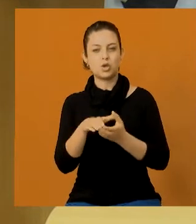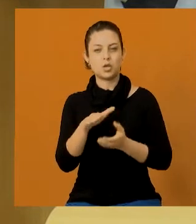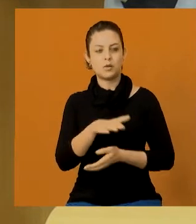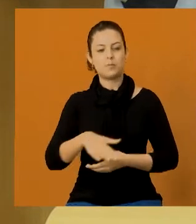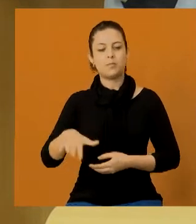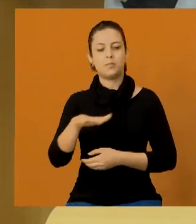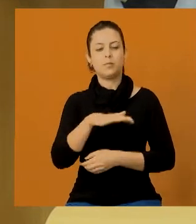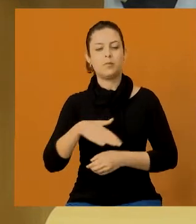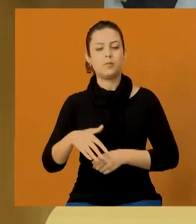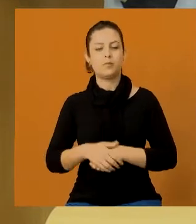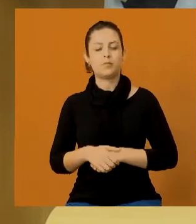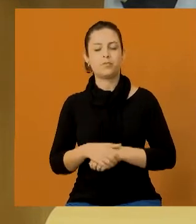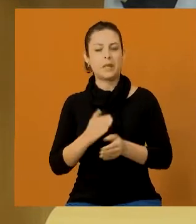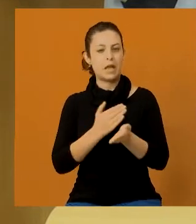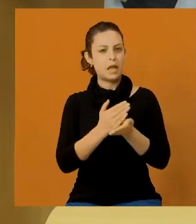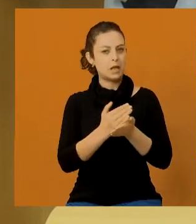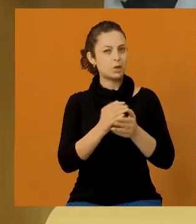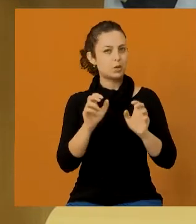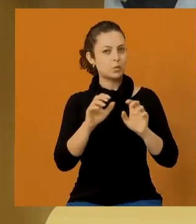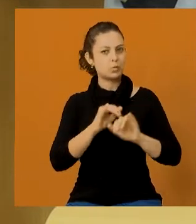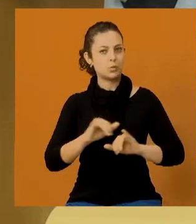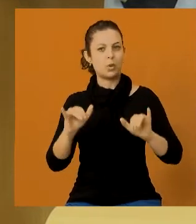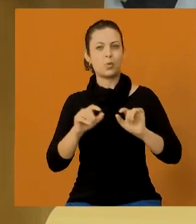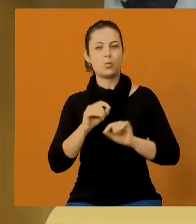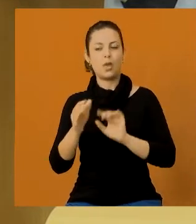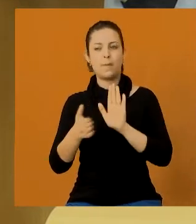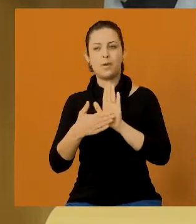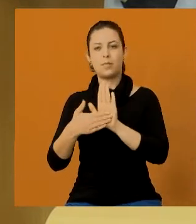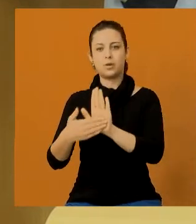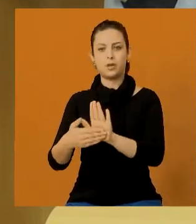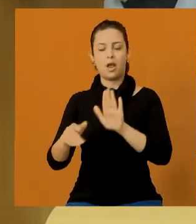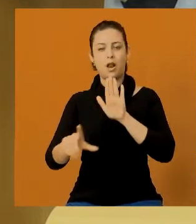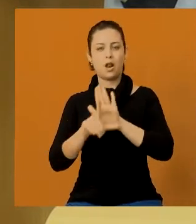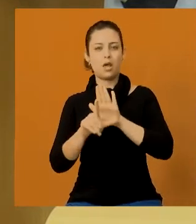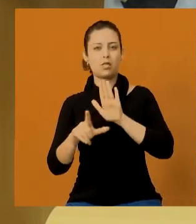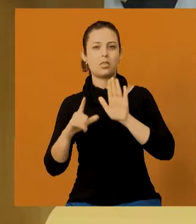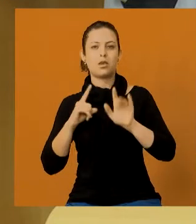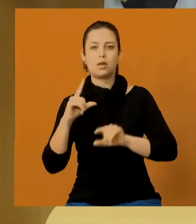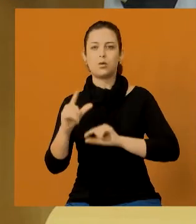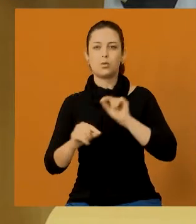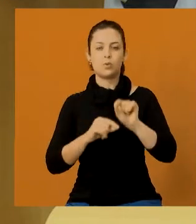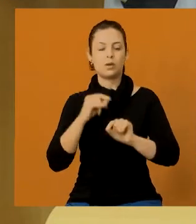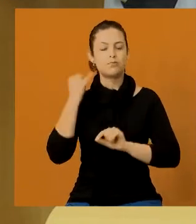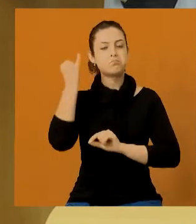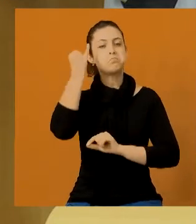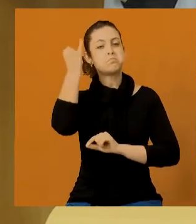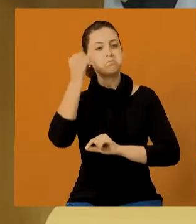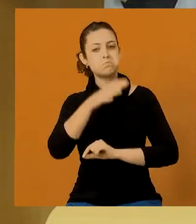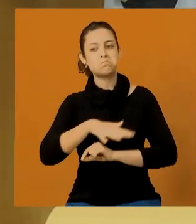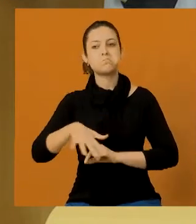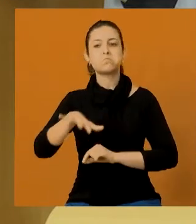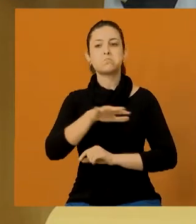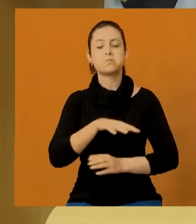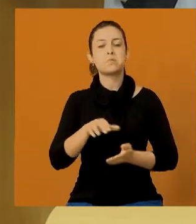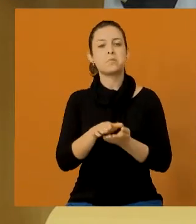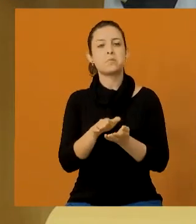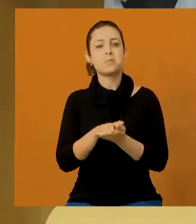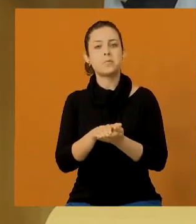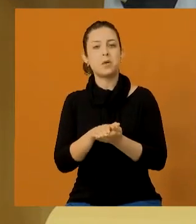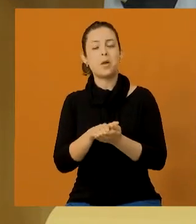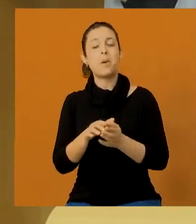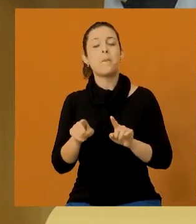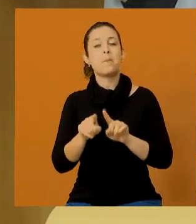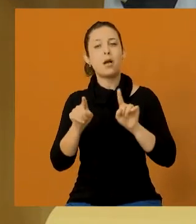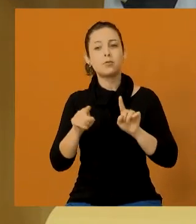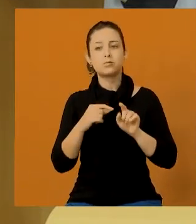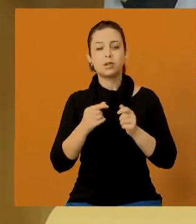Jacareí. Inicialmente, cabe destacar que a proposição legislativa tem sua real importância para o município de Jacareí, uma vez